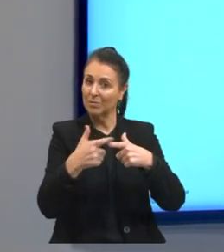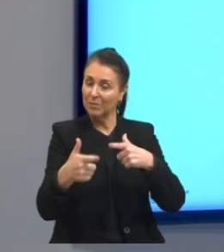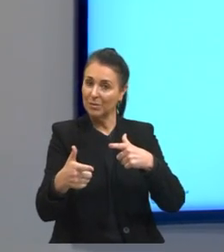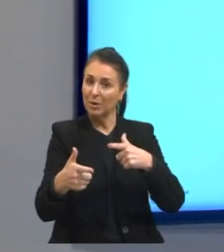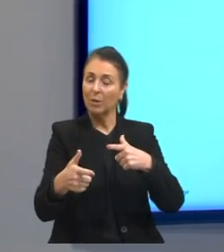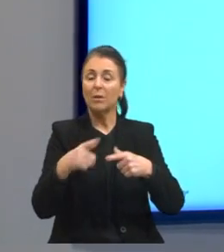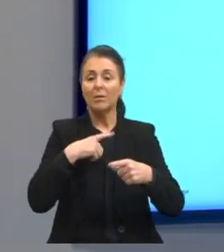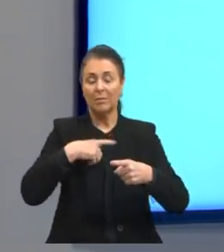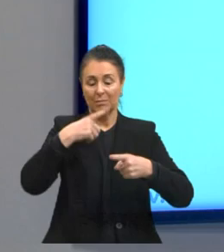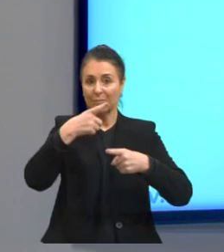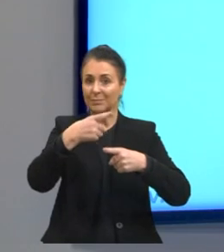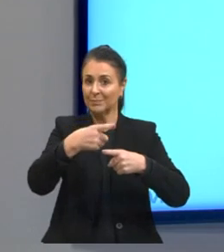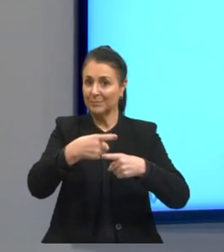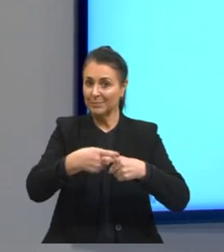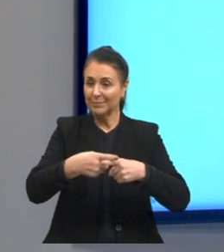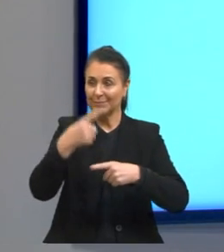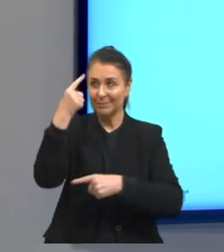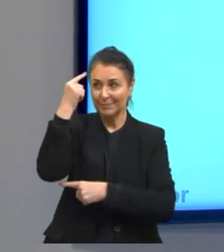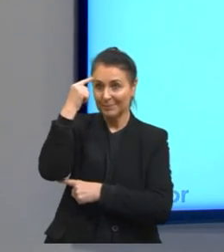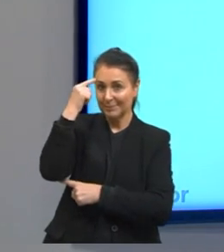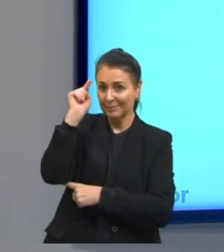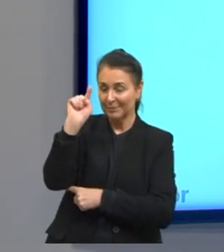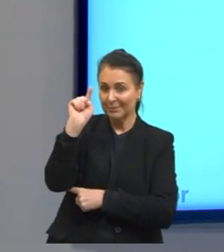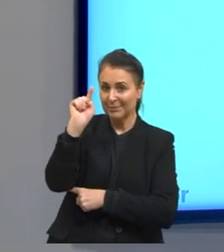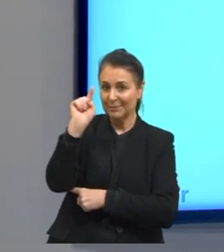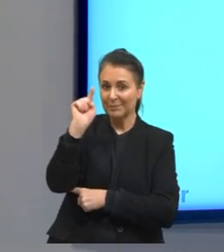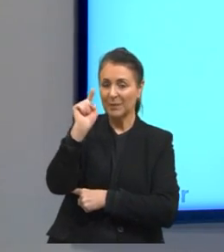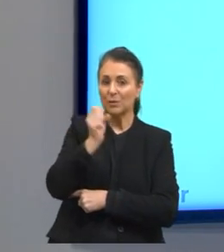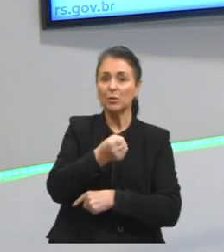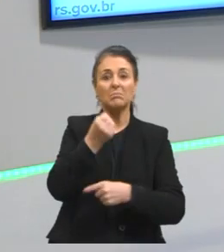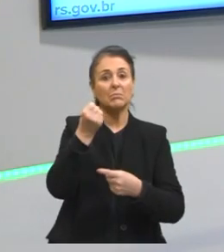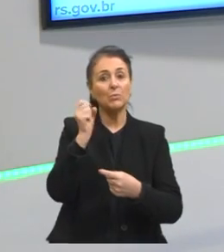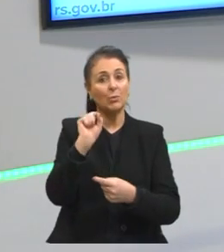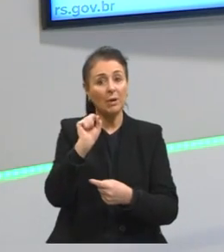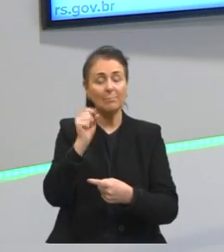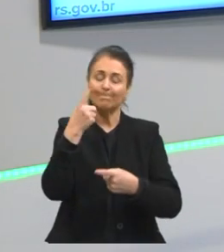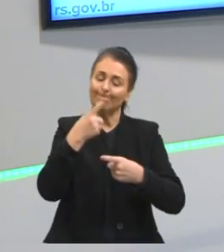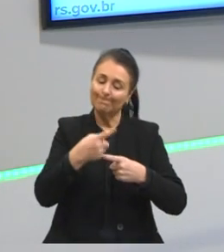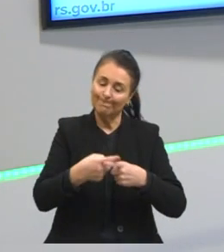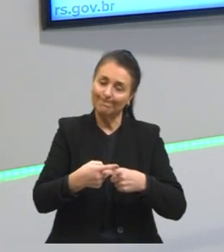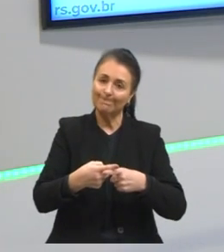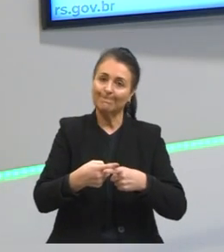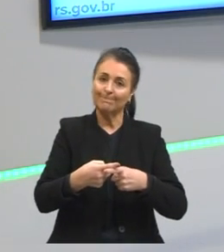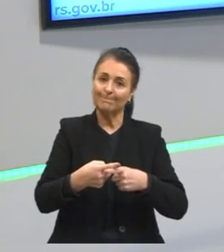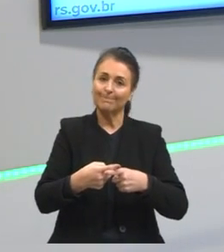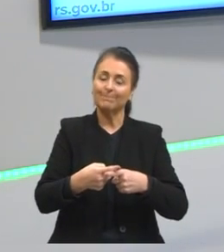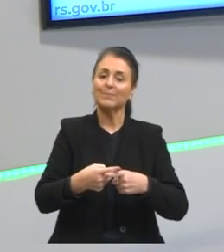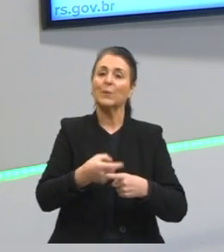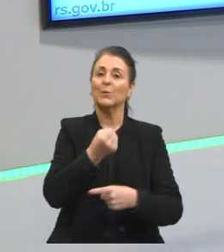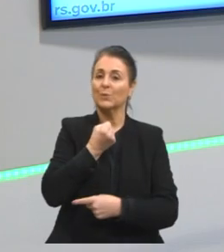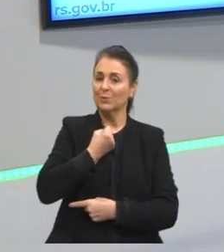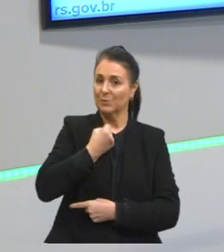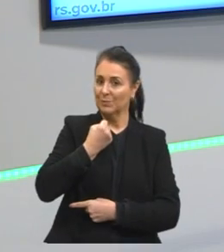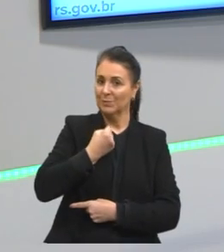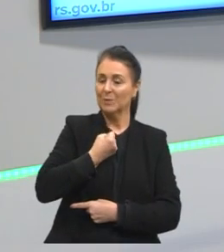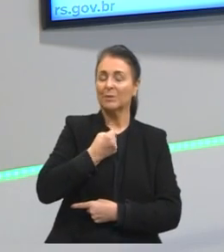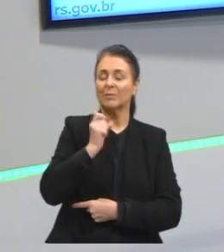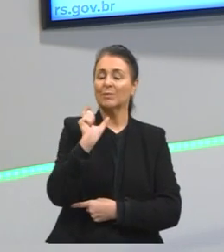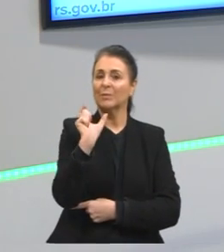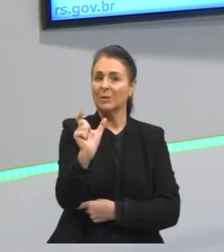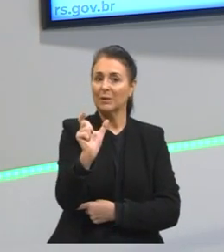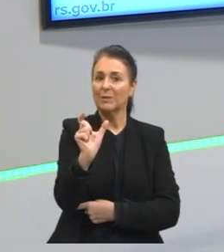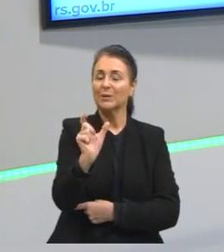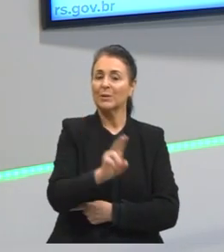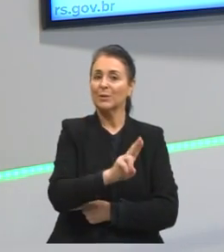os multiplicativos vão dar essa ideia de multiplicação. Então, aqui os numerais, como as palavras que vão